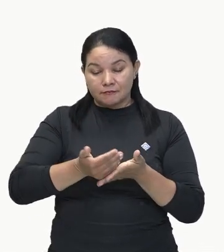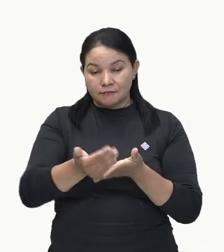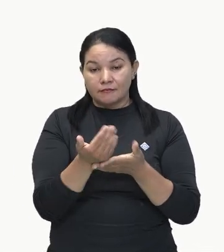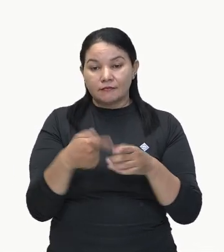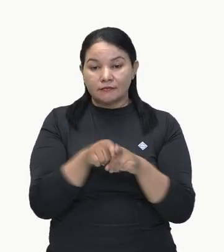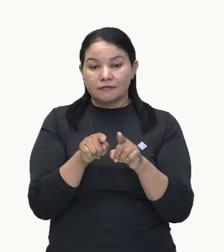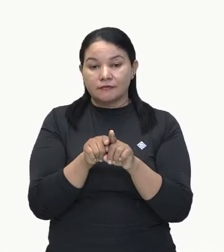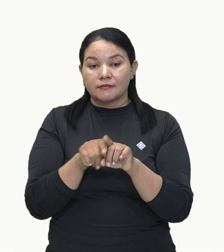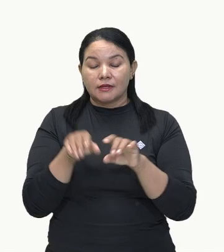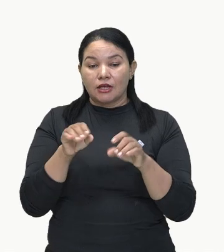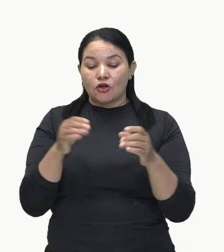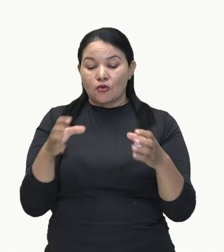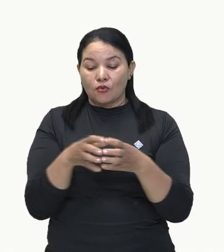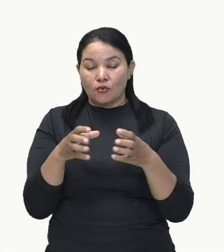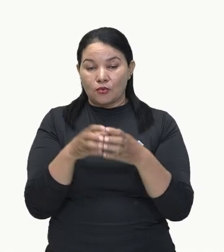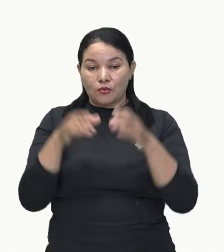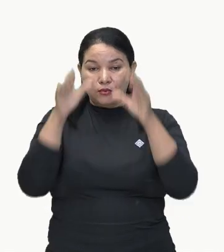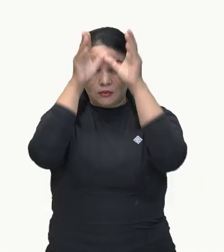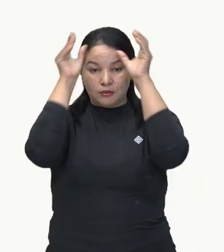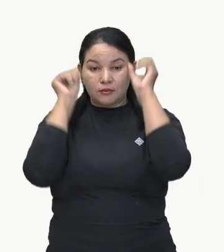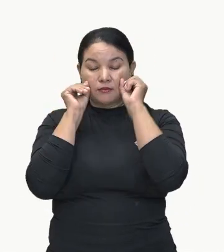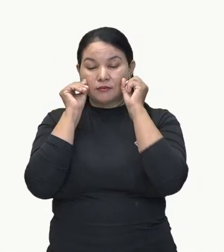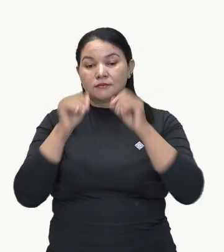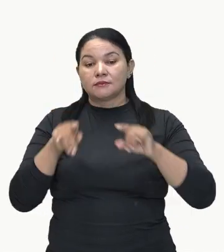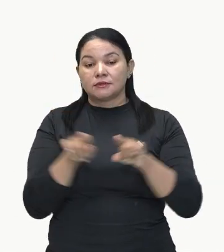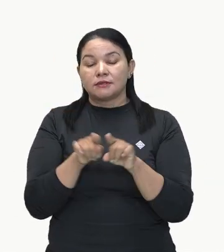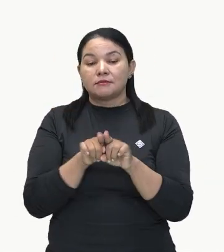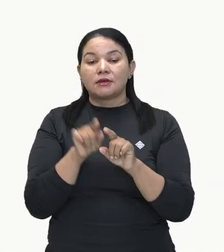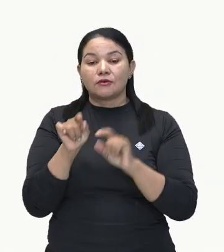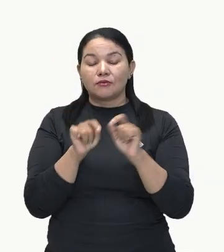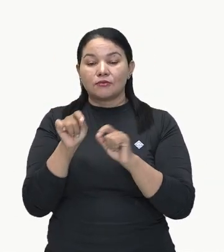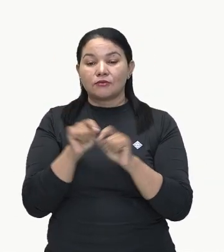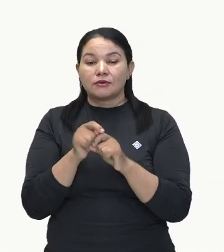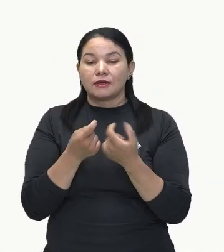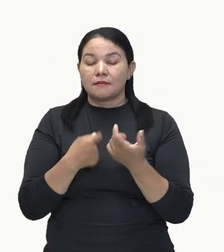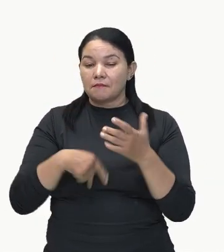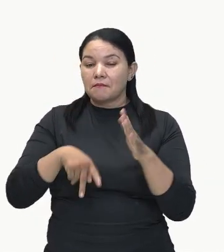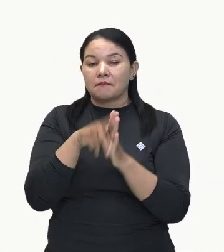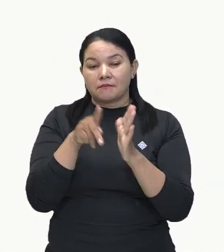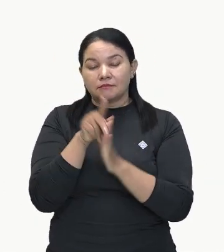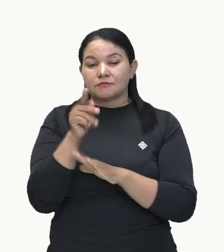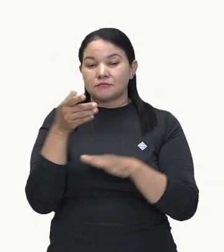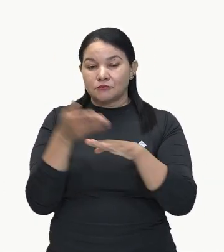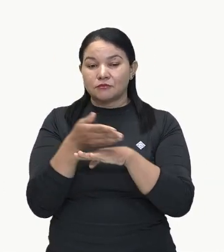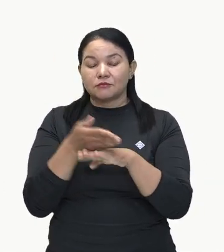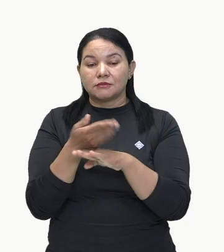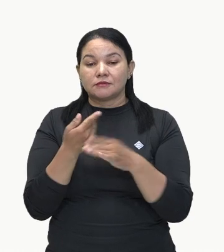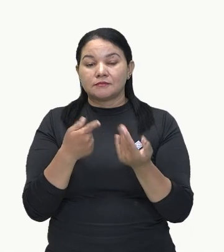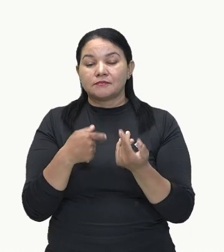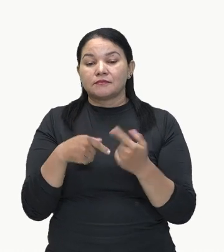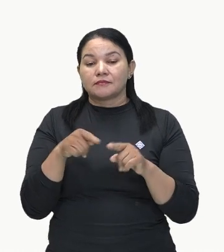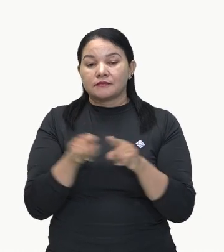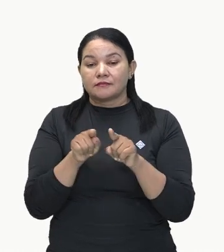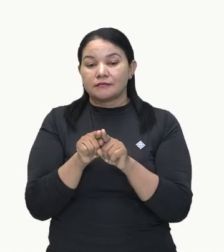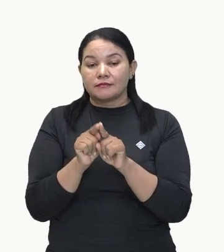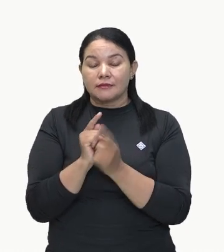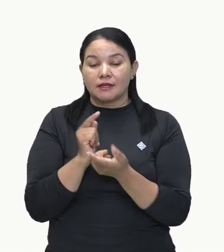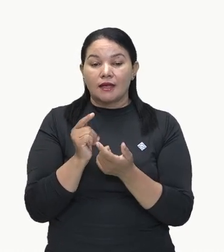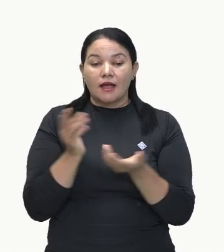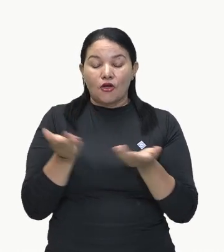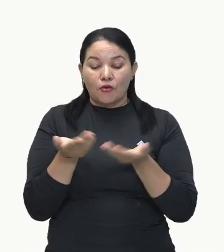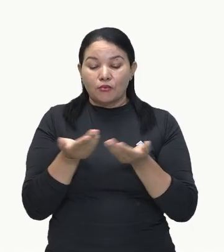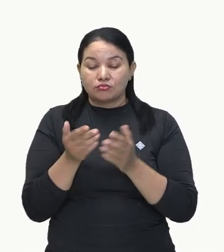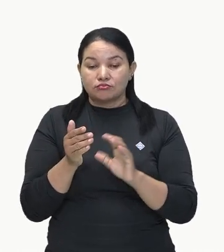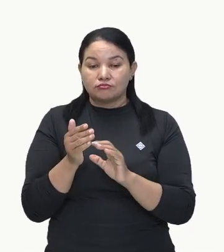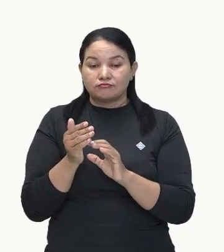fazer parte dos primeiros povos, que também vão trazer ali uma ascendência para essa população